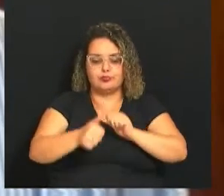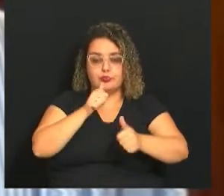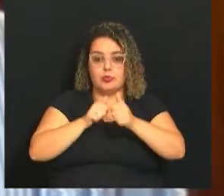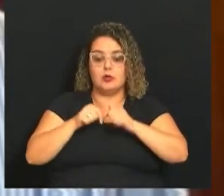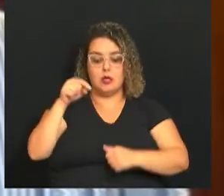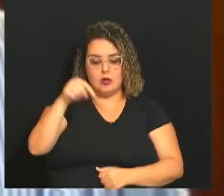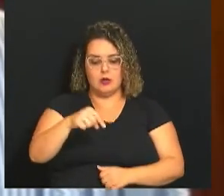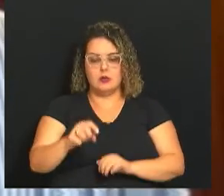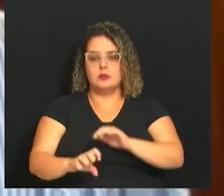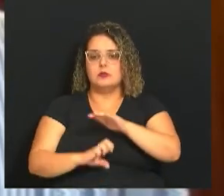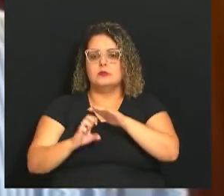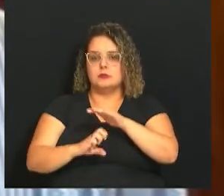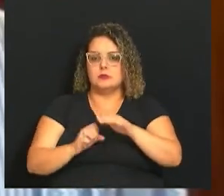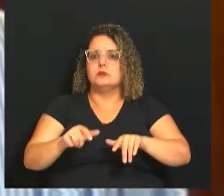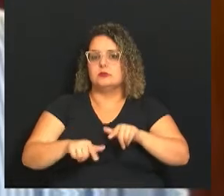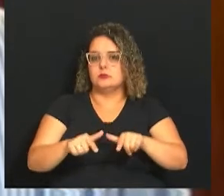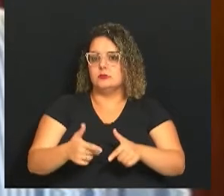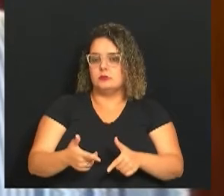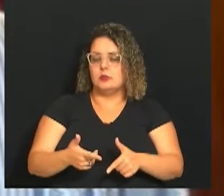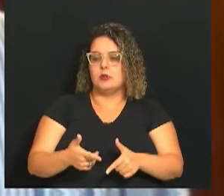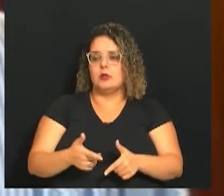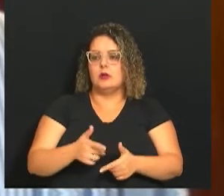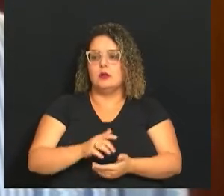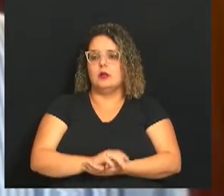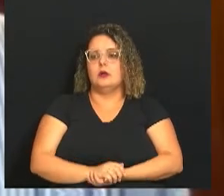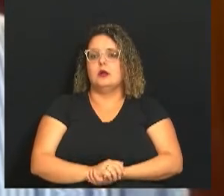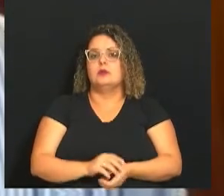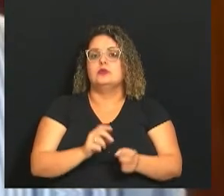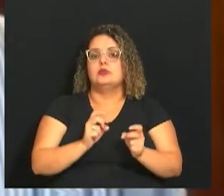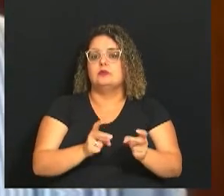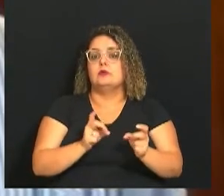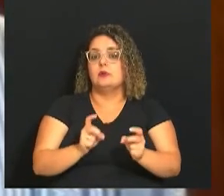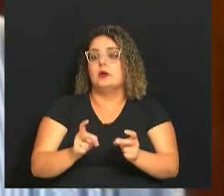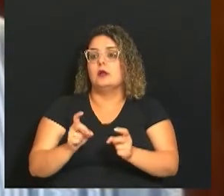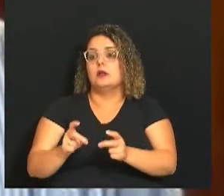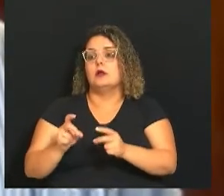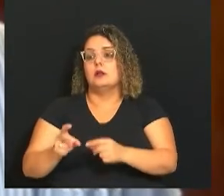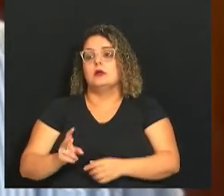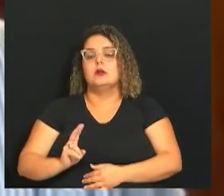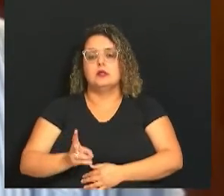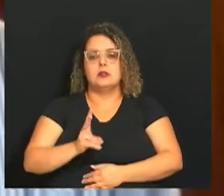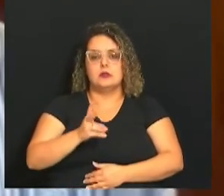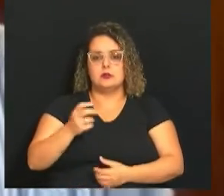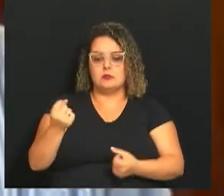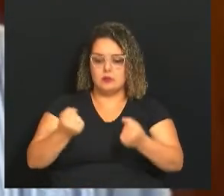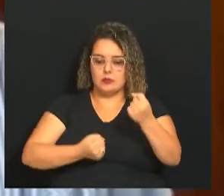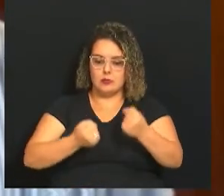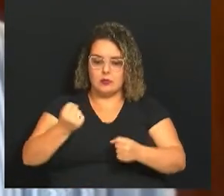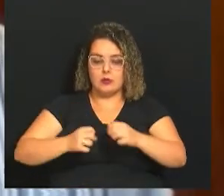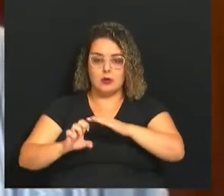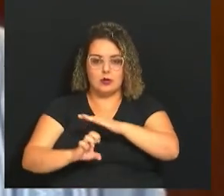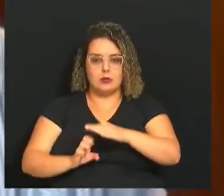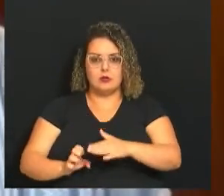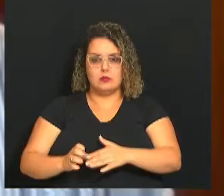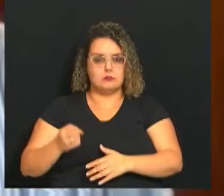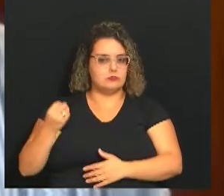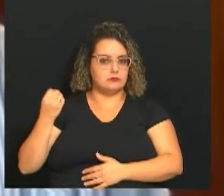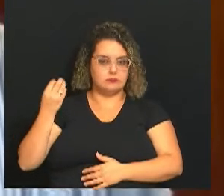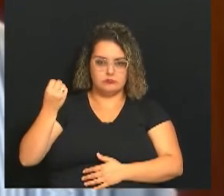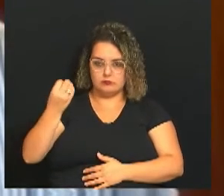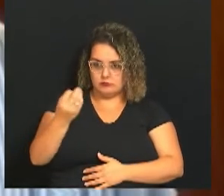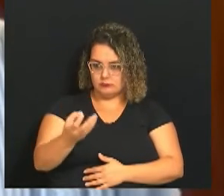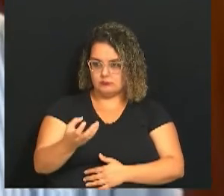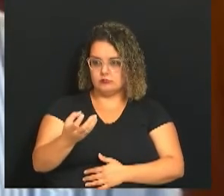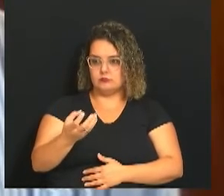funcionário, ele trabalhava já na área de vendas, então ele estava sempre com o carro da empresa, toda semana, viajando